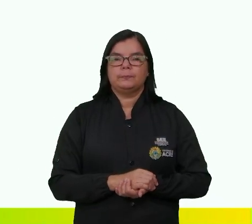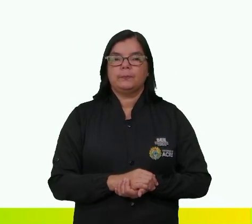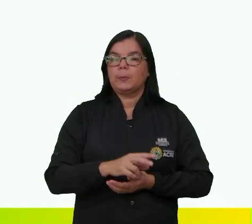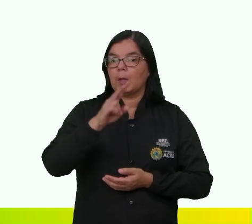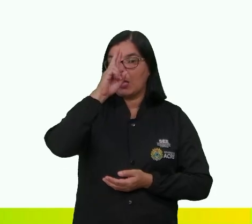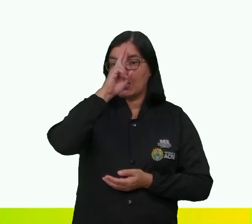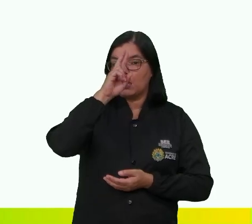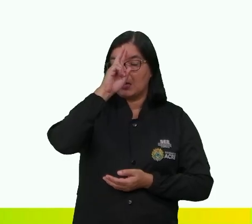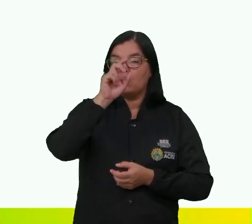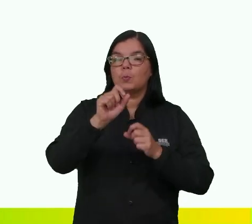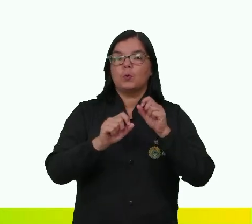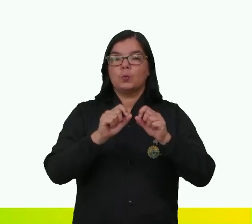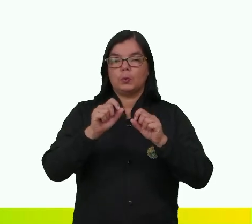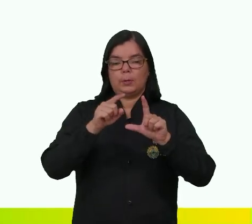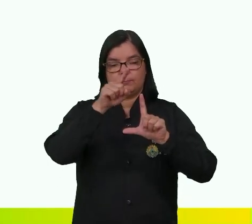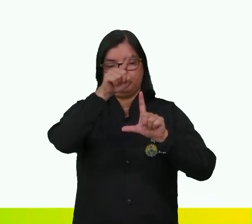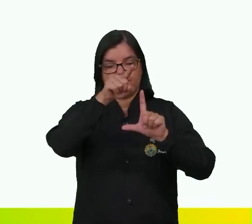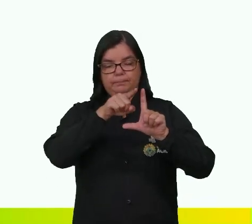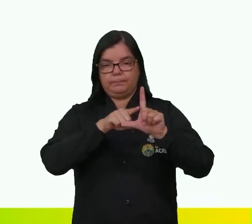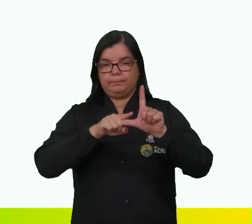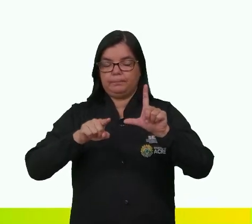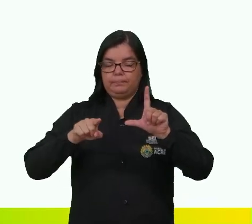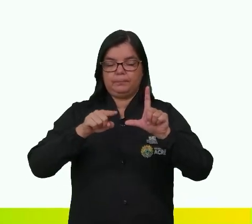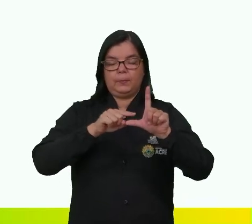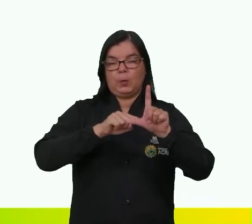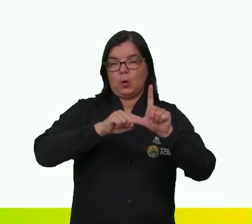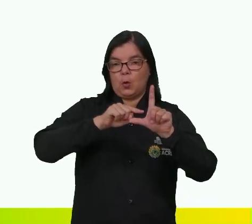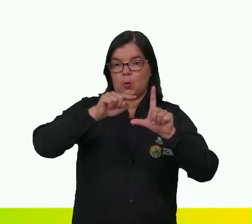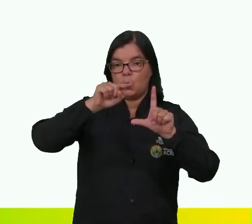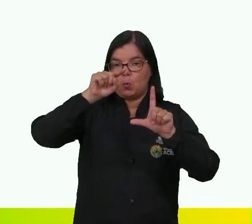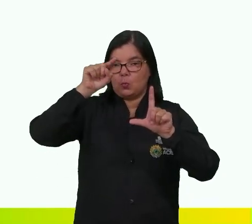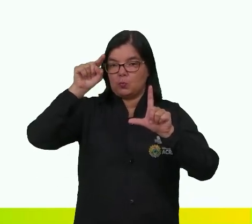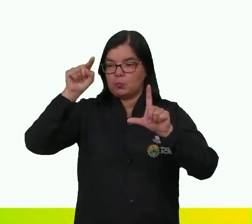Lembrando que o gráfico tem essa forma aqui, né? Ok?